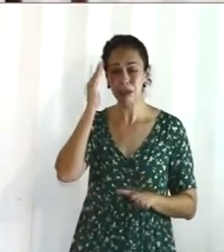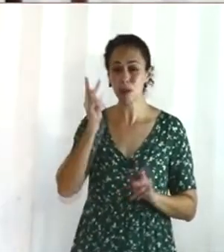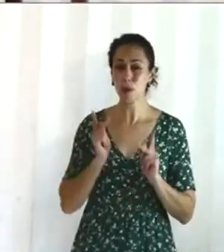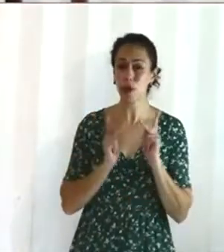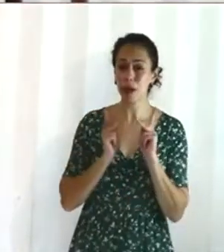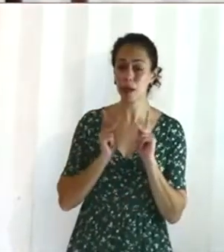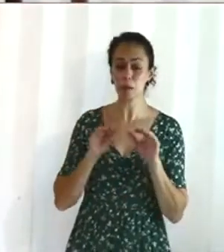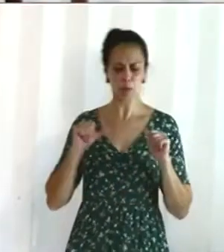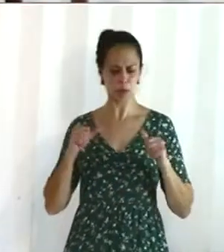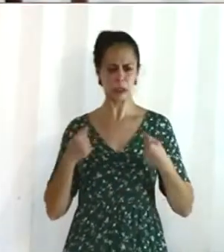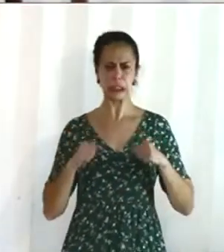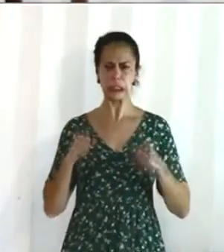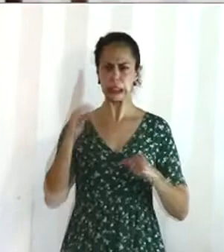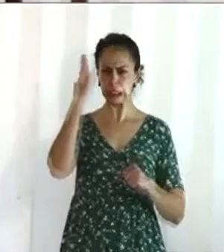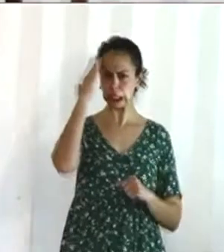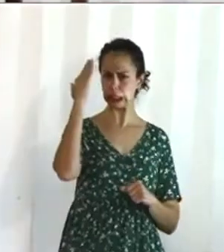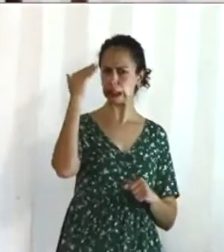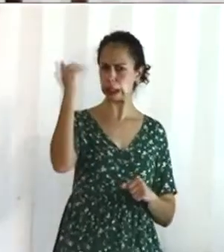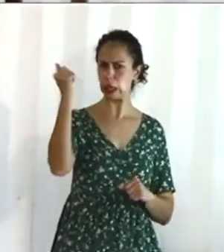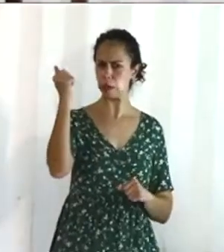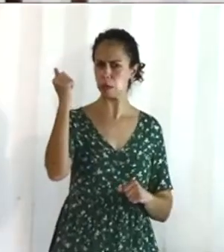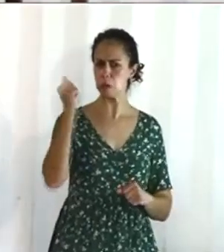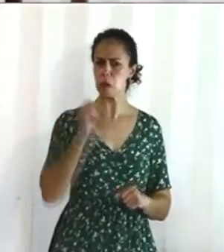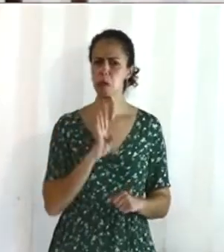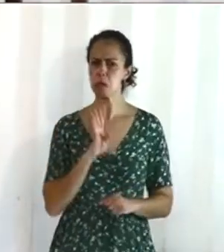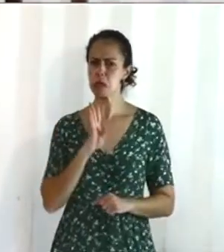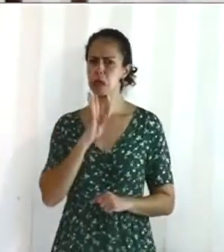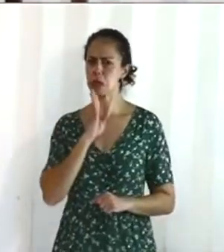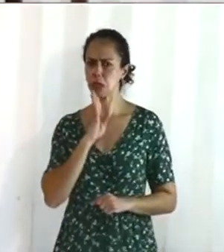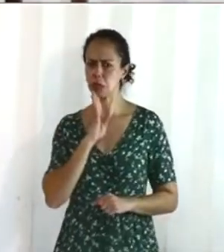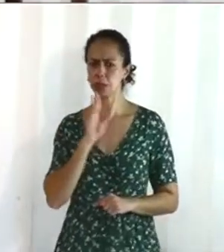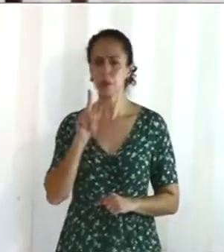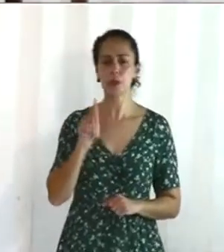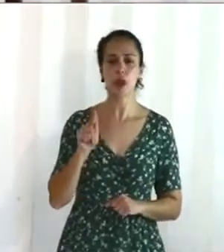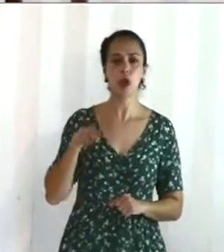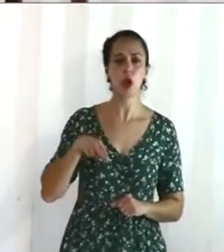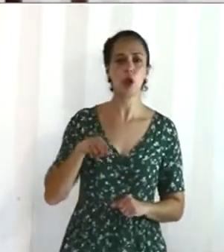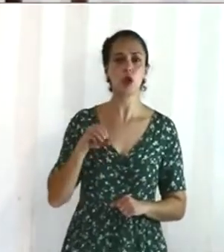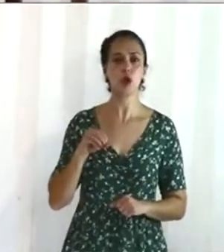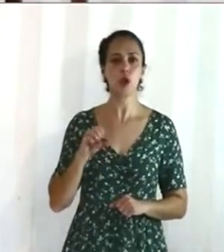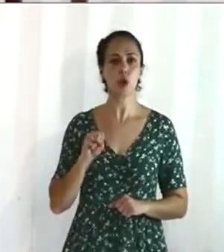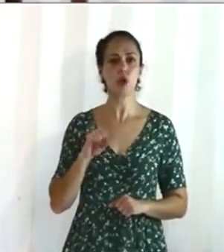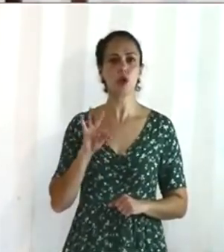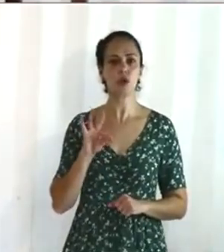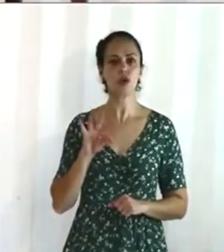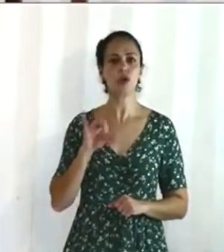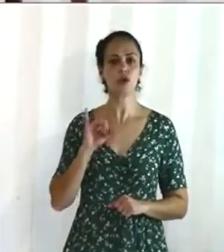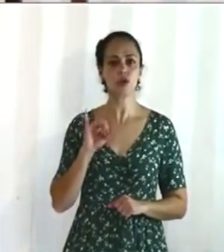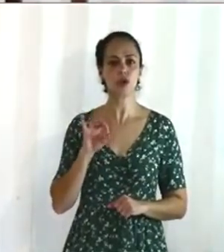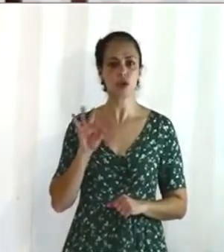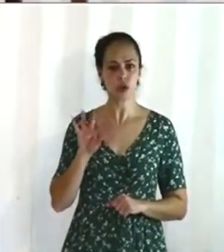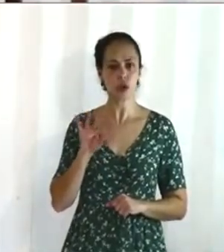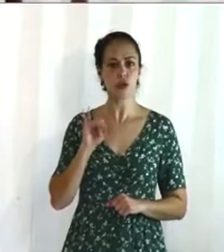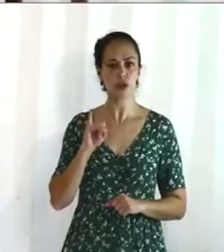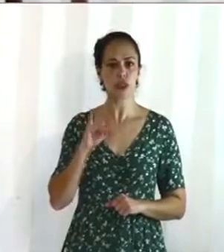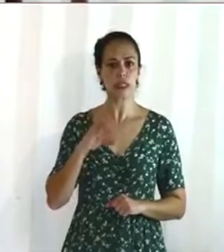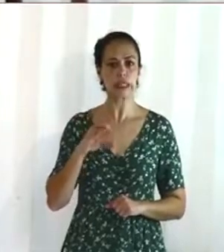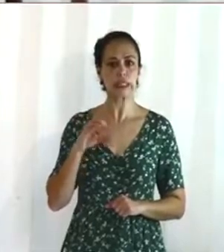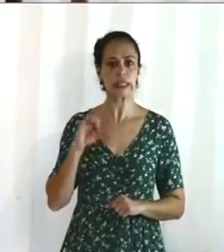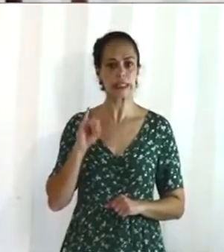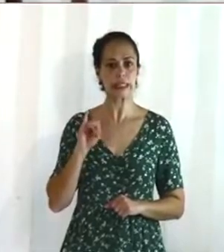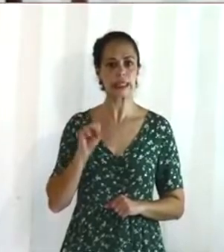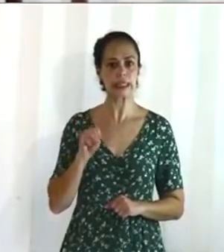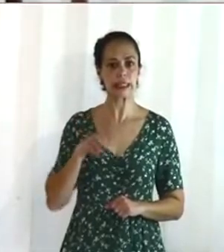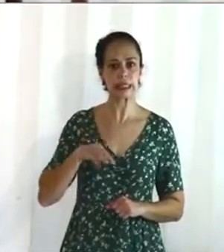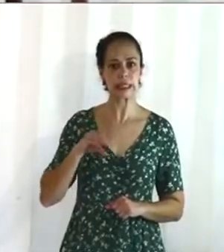gnosticismo. O que o gnosticismo pregava? O gnosticismo ensinava que, seguindo muito a ideia de Platão,